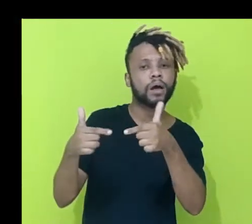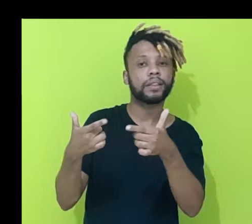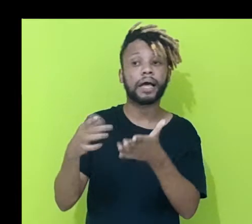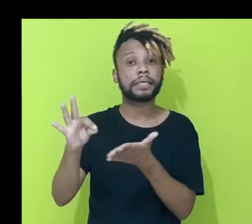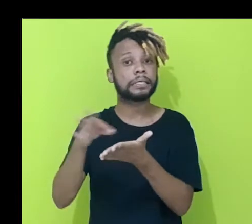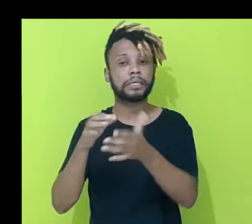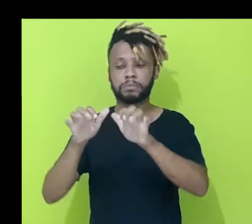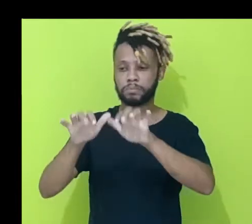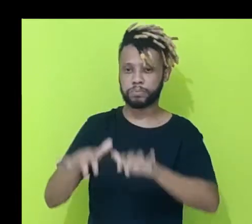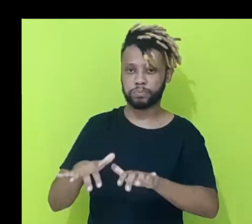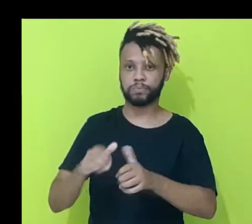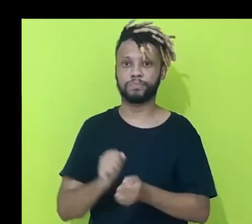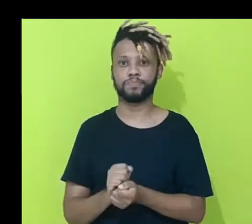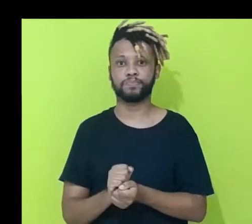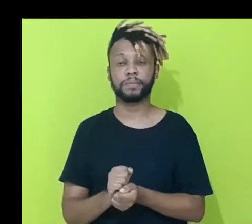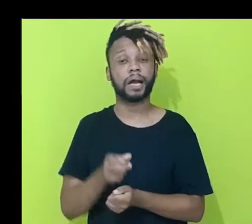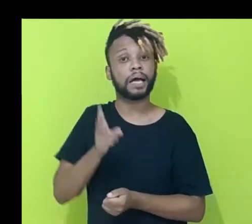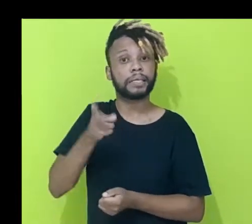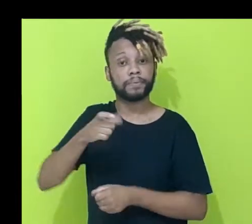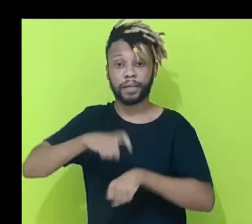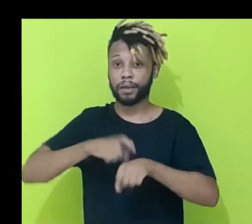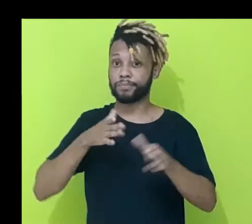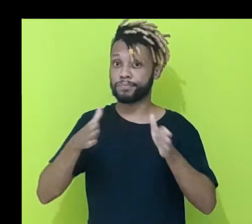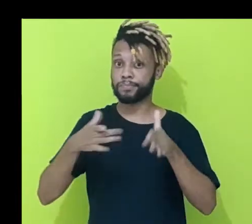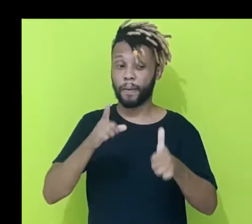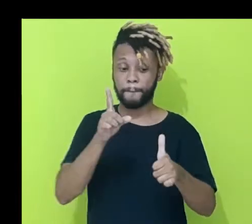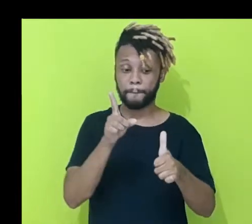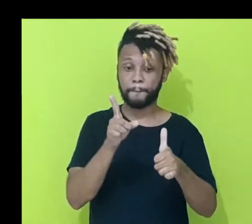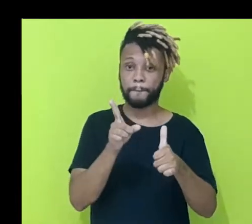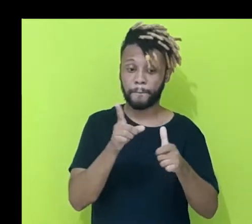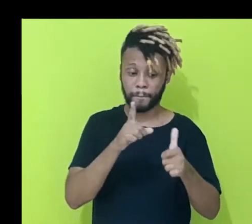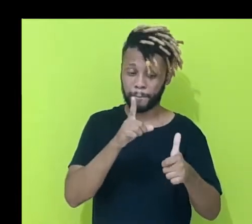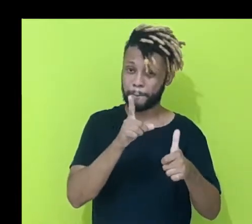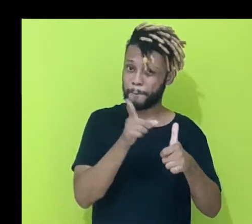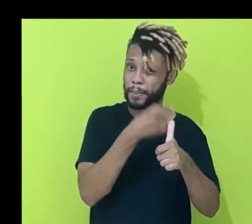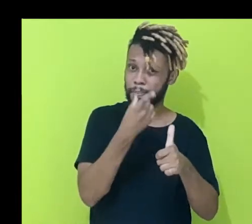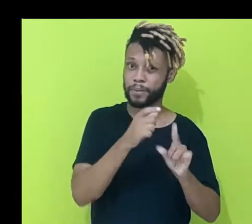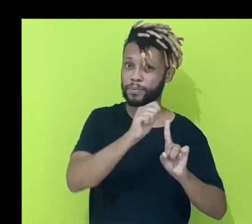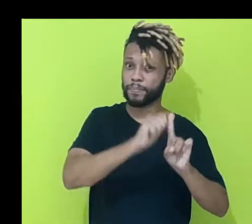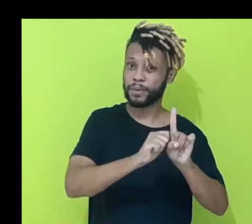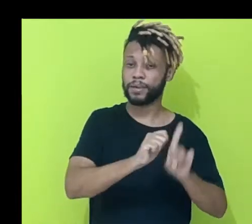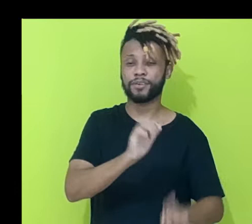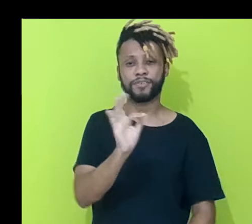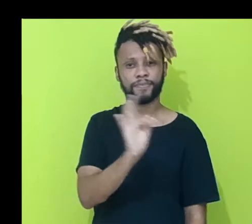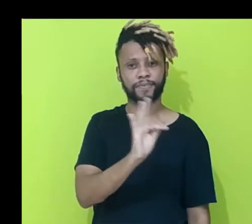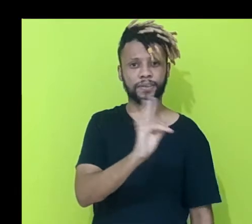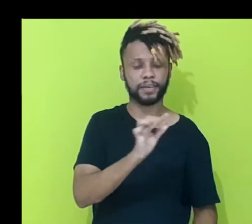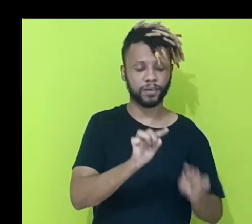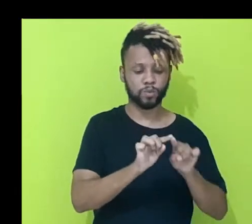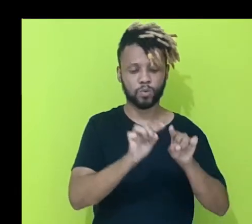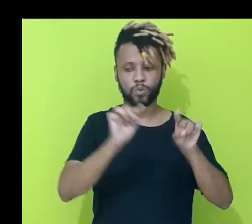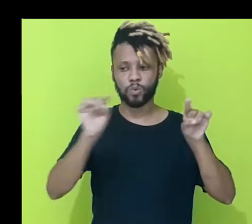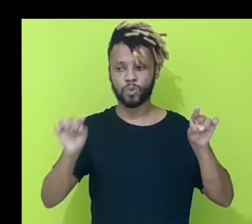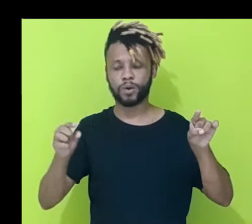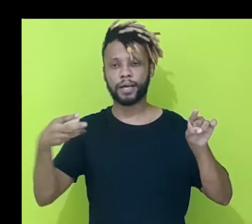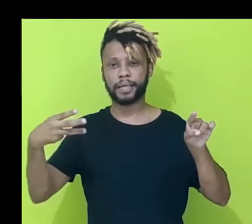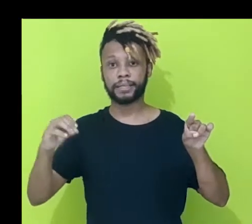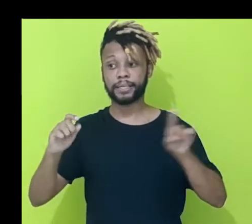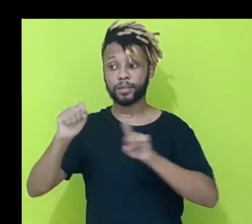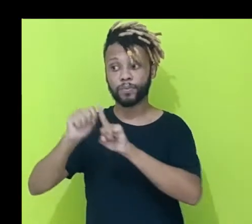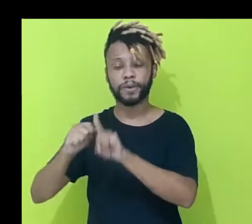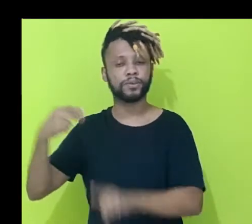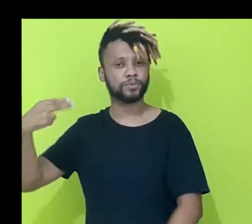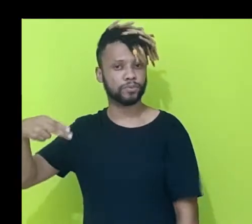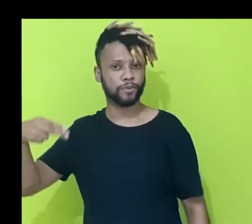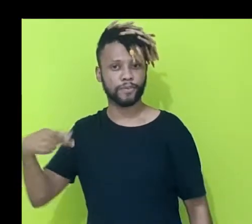SALIC? As inscrições costumam acontecer de 1º de fevereiro a 30 de novembro de cada ano. É sempre através do sistema